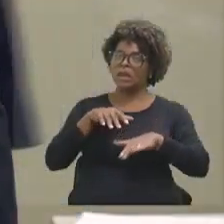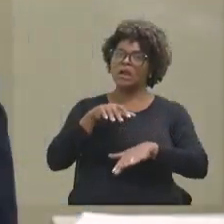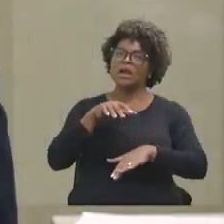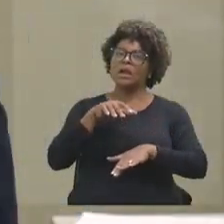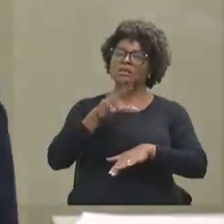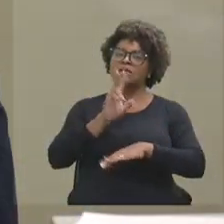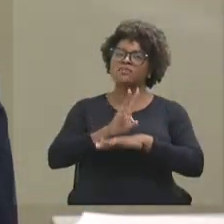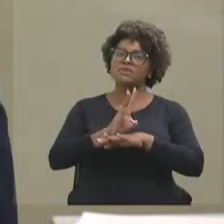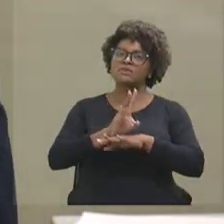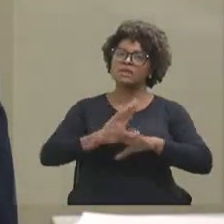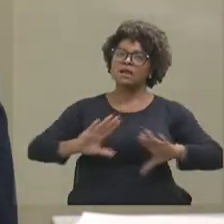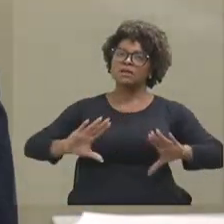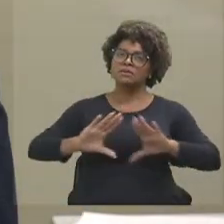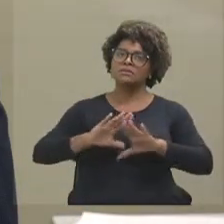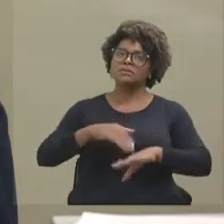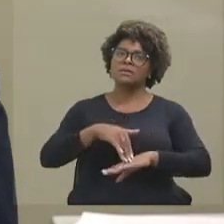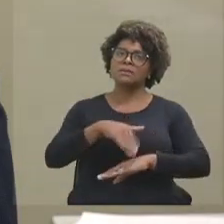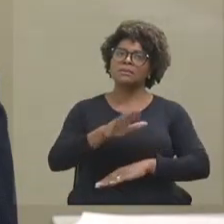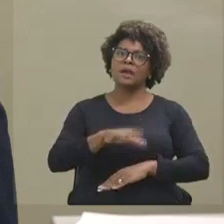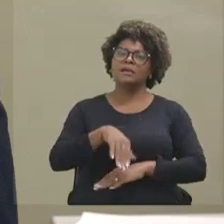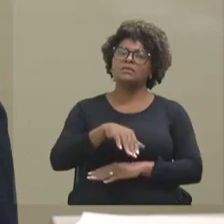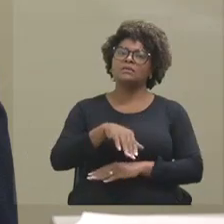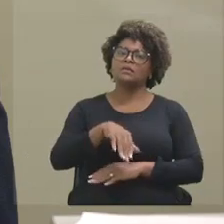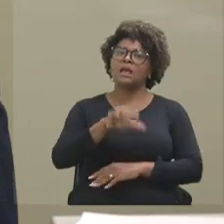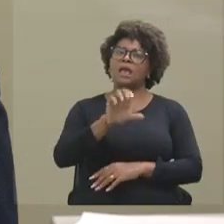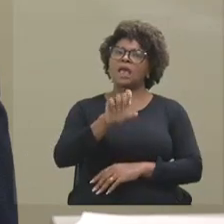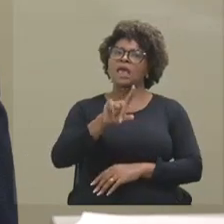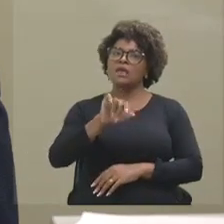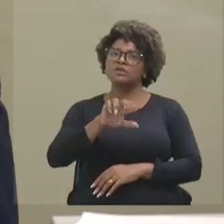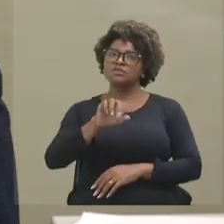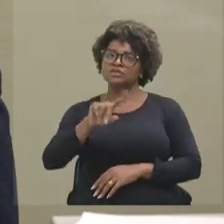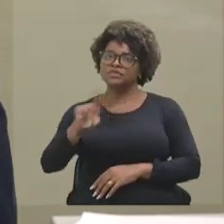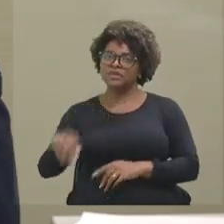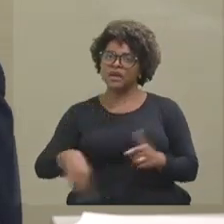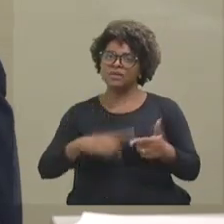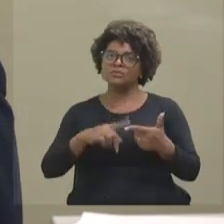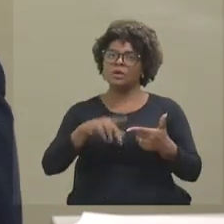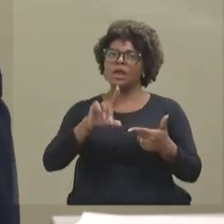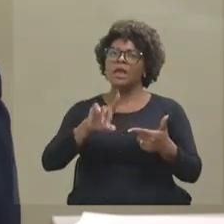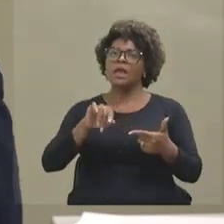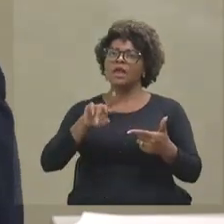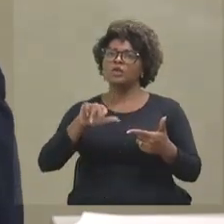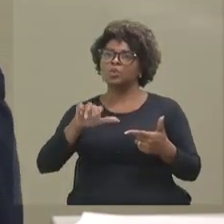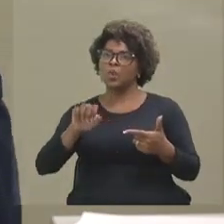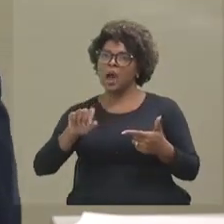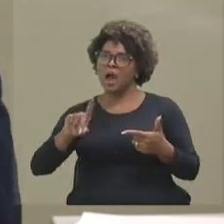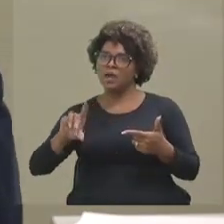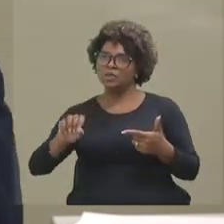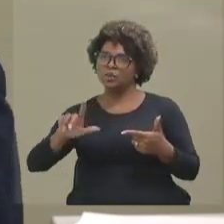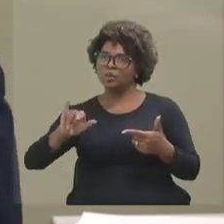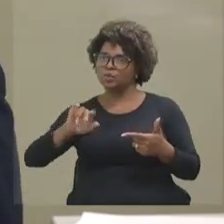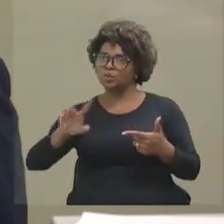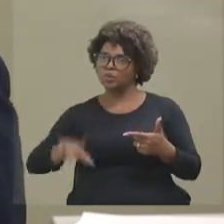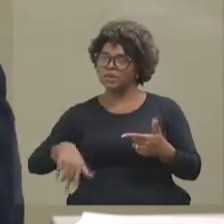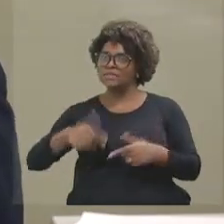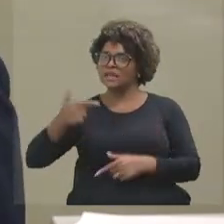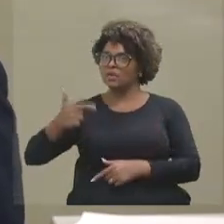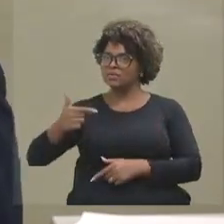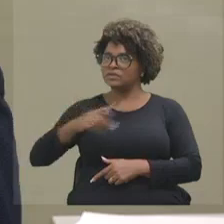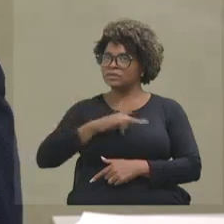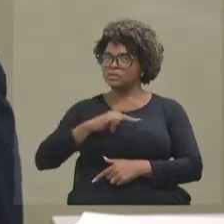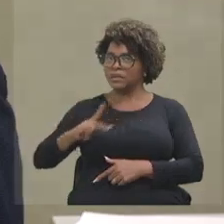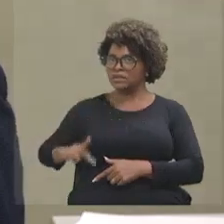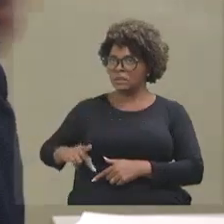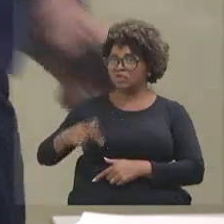senhor Edvaldo filho que é presidente do conselho o Eduardo Luiz que o vice-presidente e ele desampararam aqui muito atentamente todas